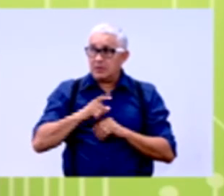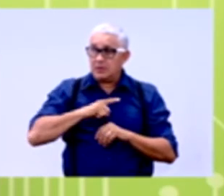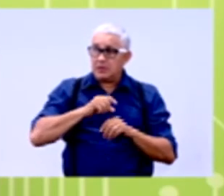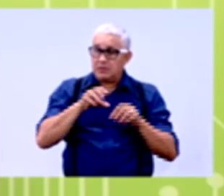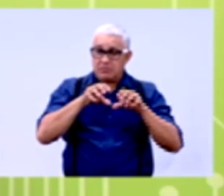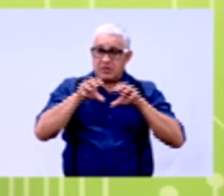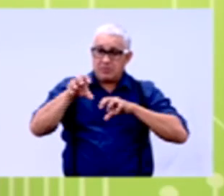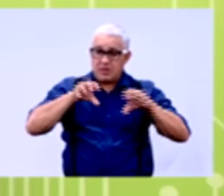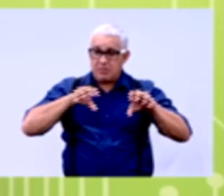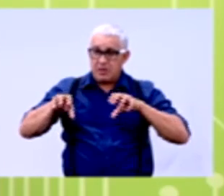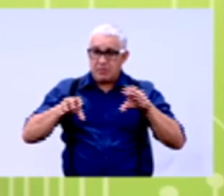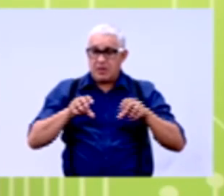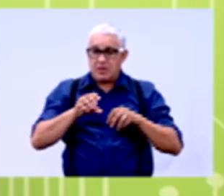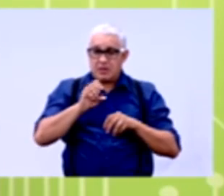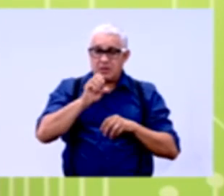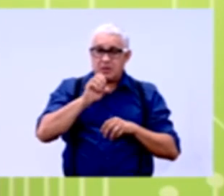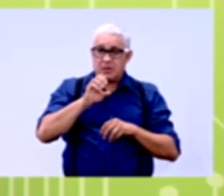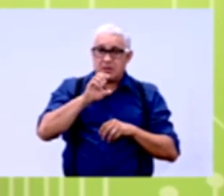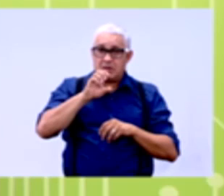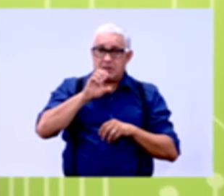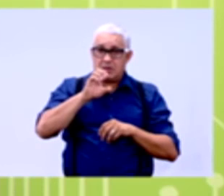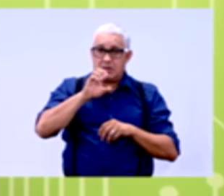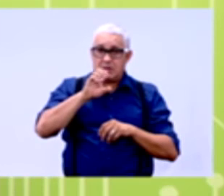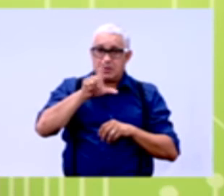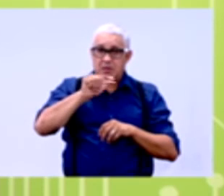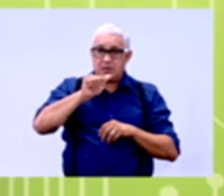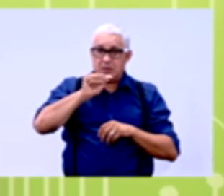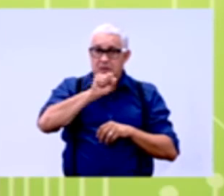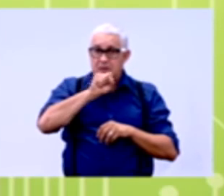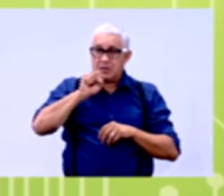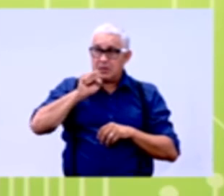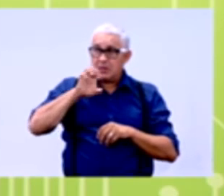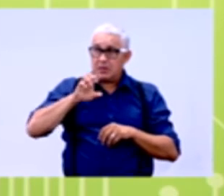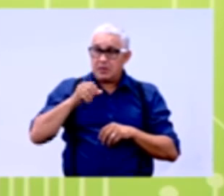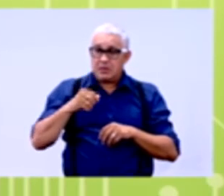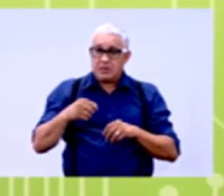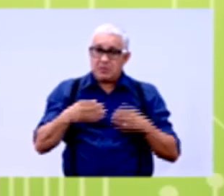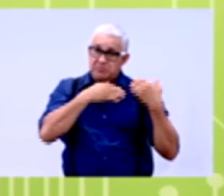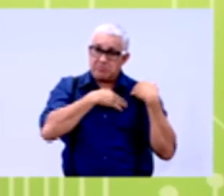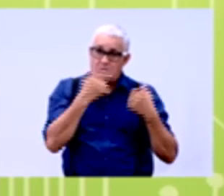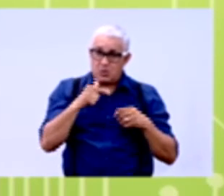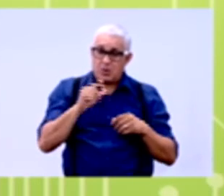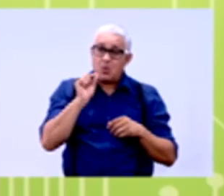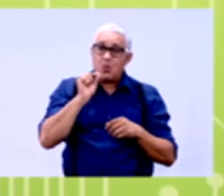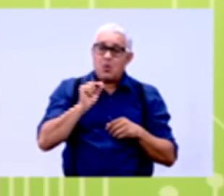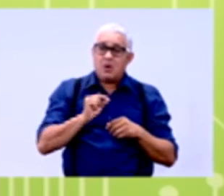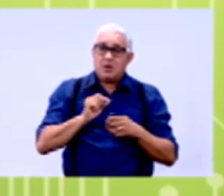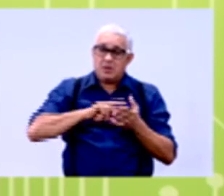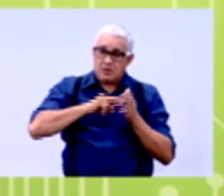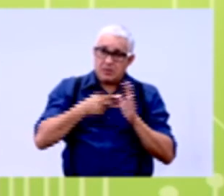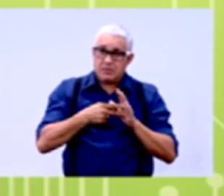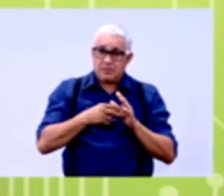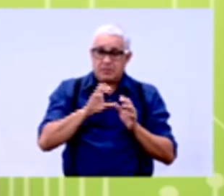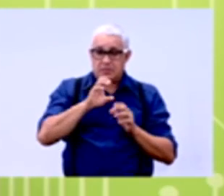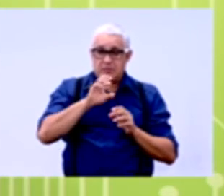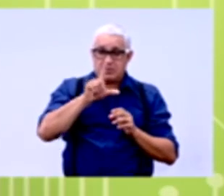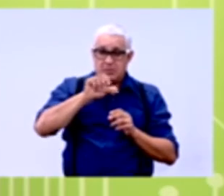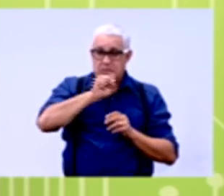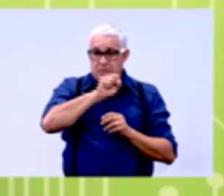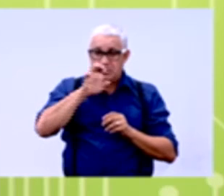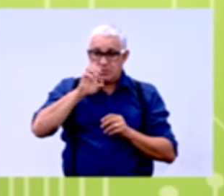separadas, sem acúmulo de responsabilidade. O que é uma classe com acúmulo de responsabilidade? É quando uma classe